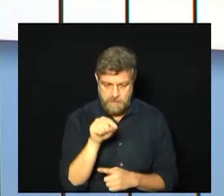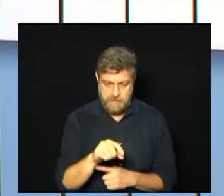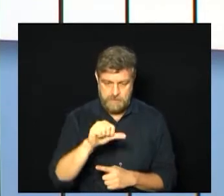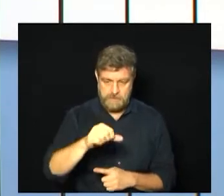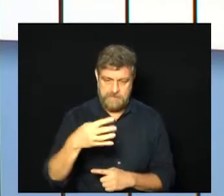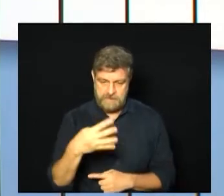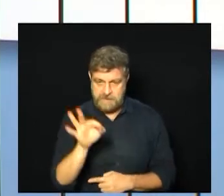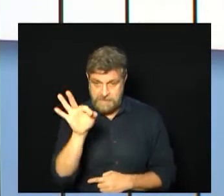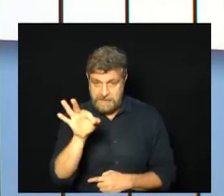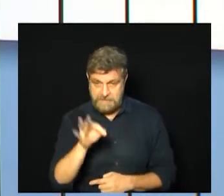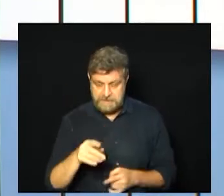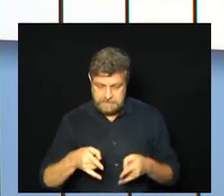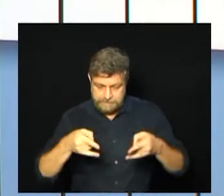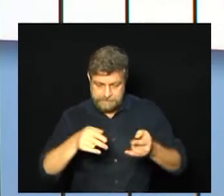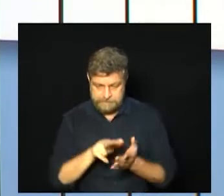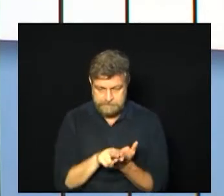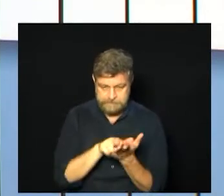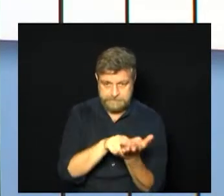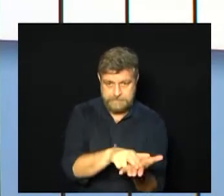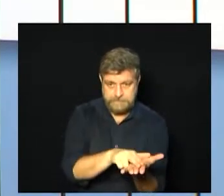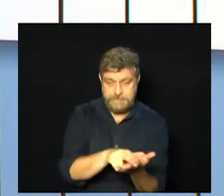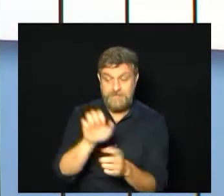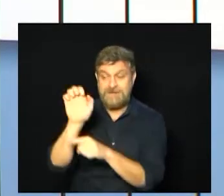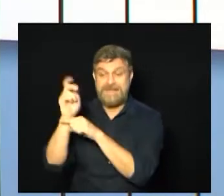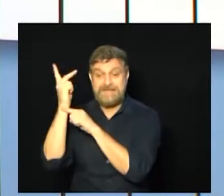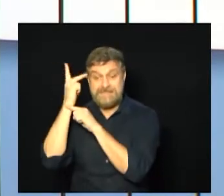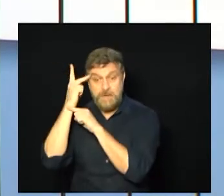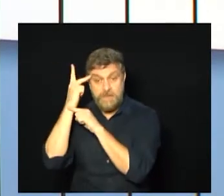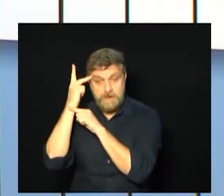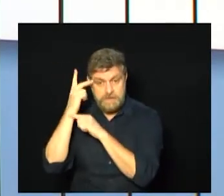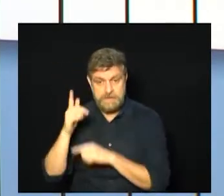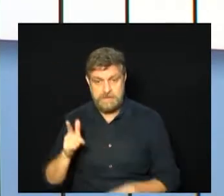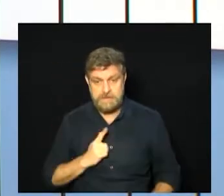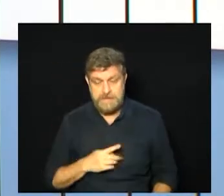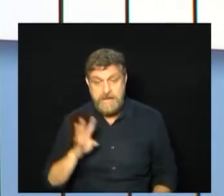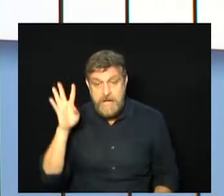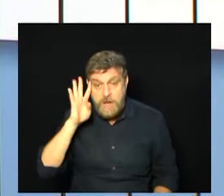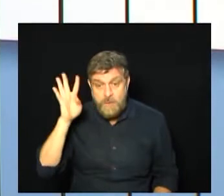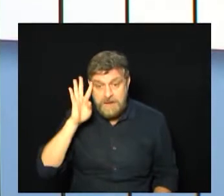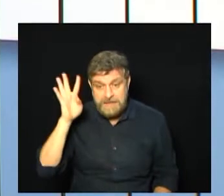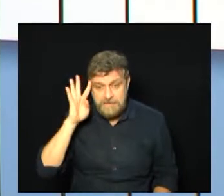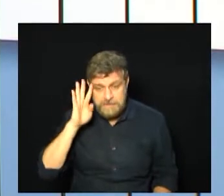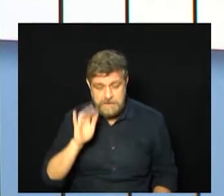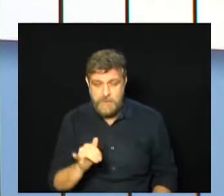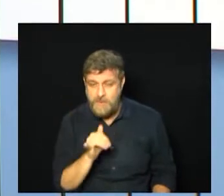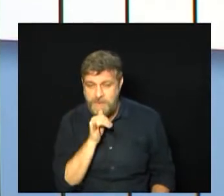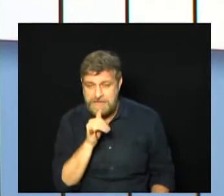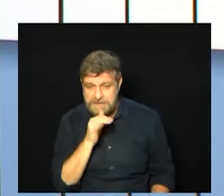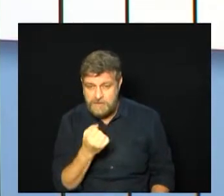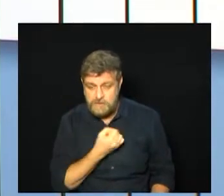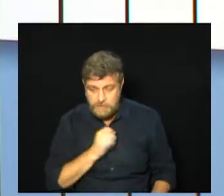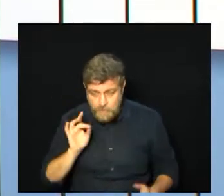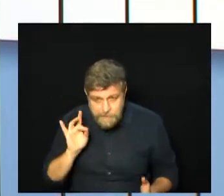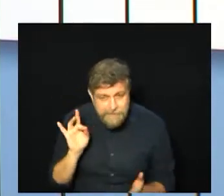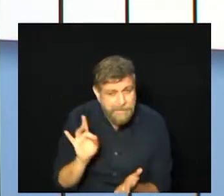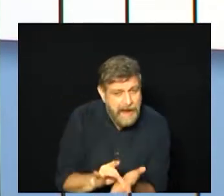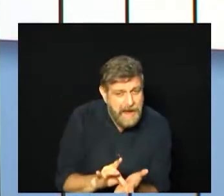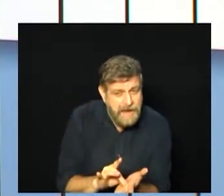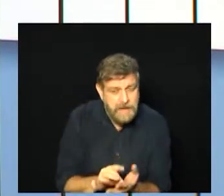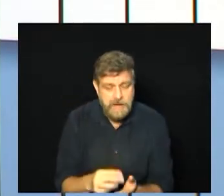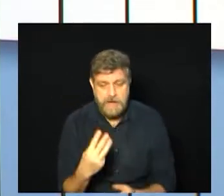25,94% de ocupação em todo o estado. E nesta quarta, para se ter uma ideia em números absolutos,